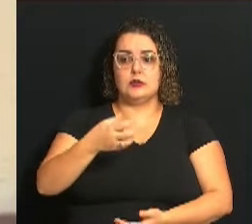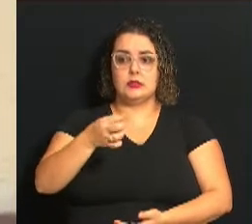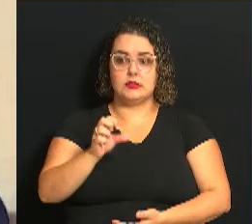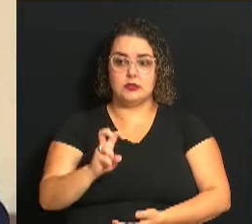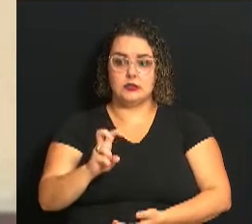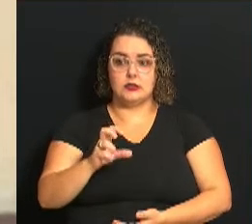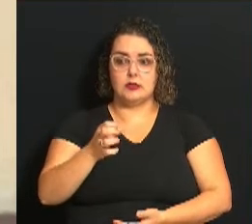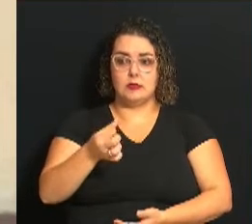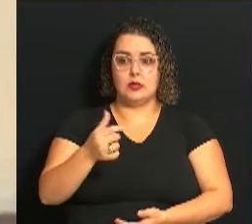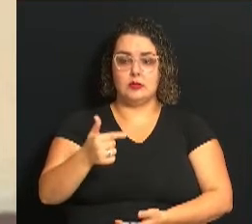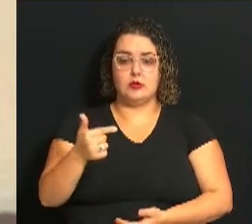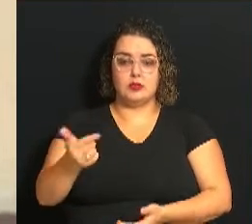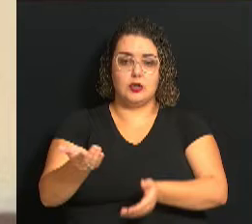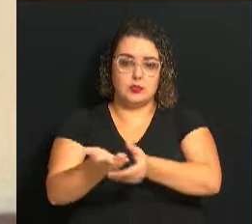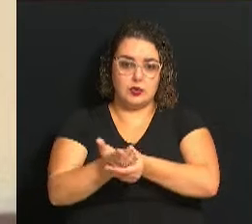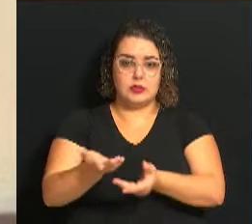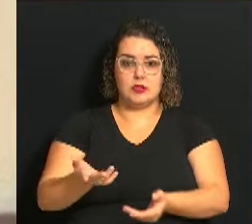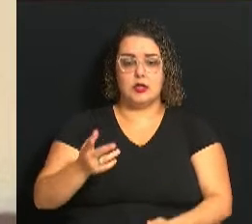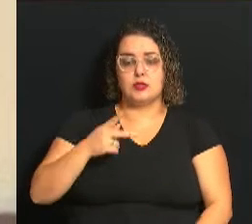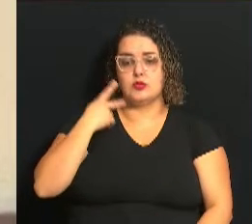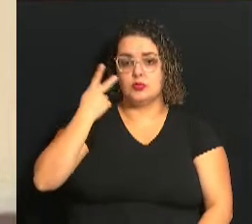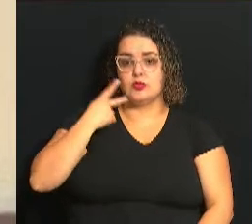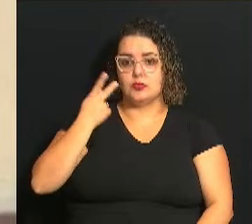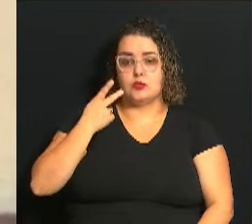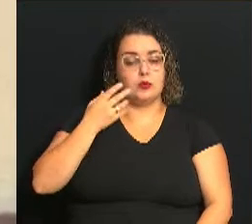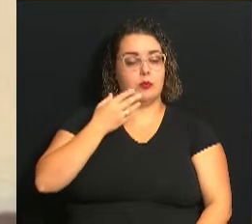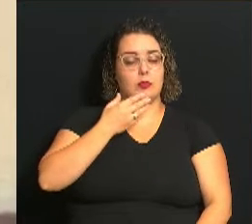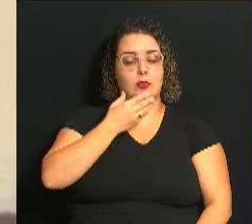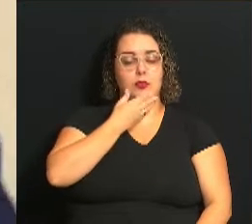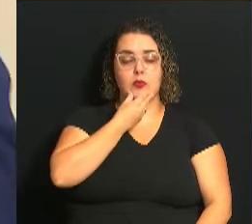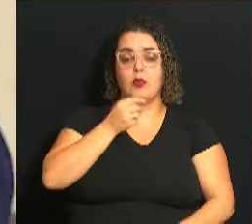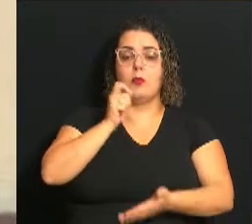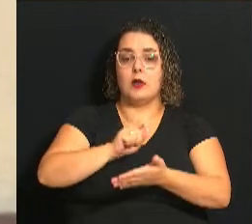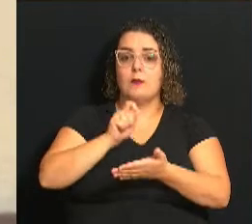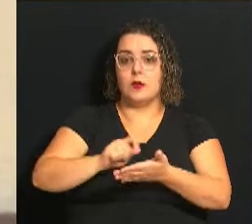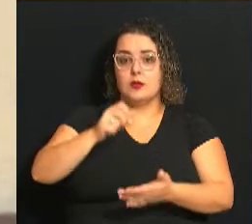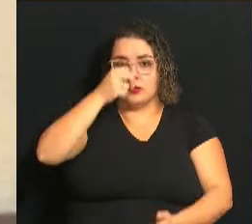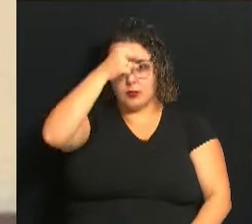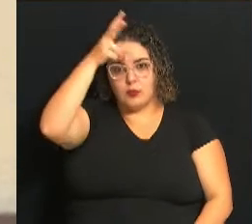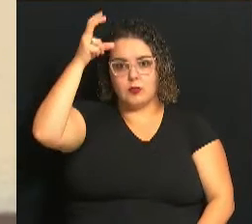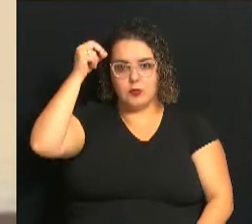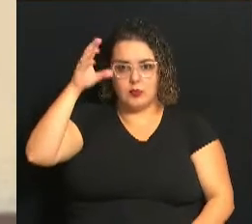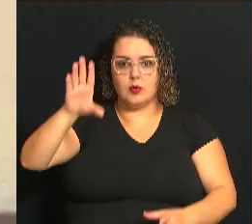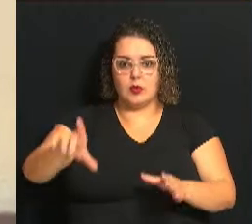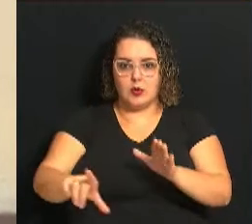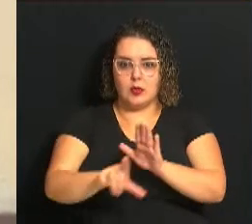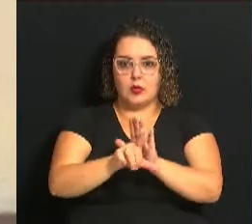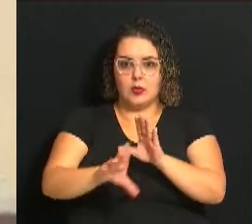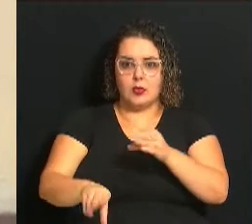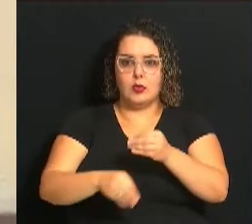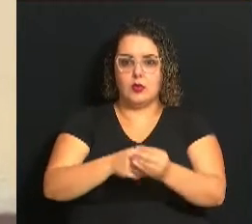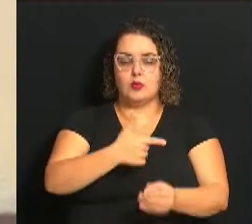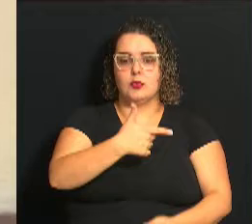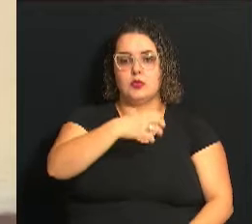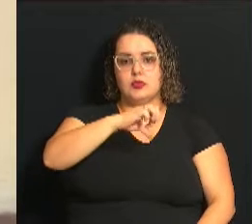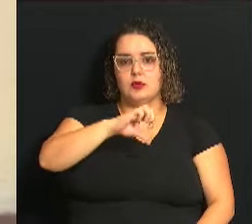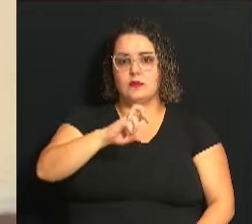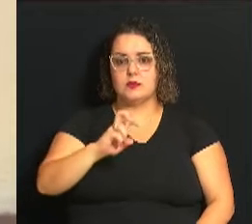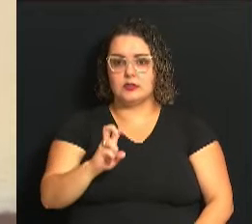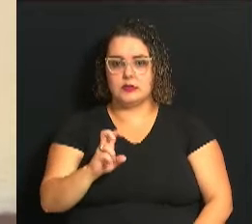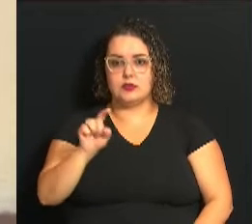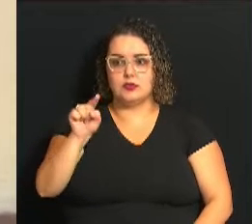235-622, de autoria do prefeito municipal, que altera a lei complementar número 295, de 3 de